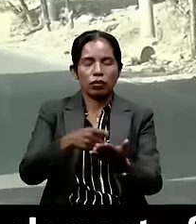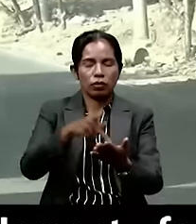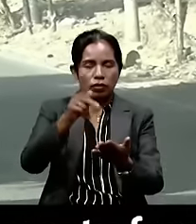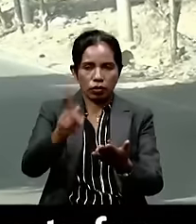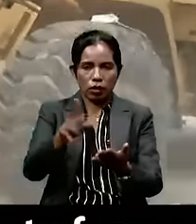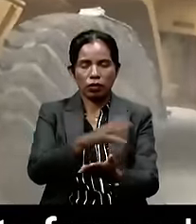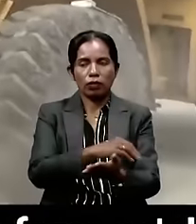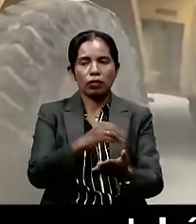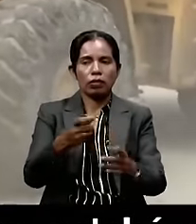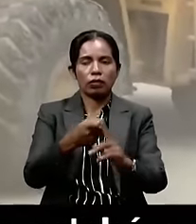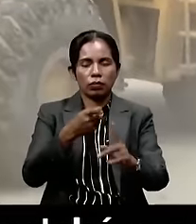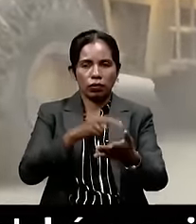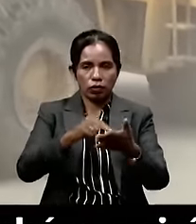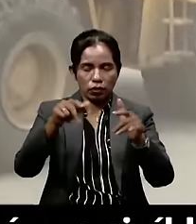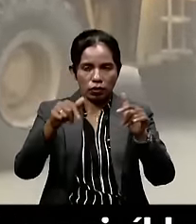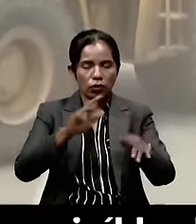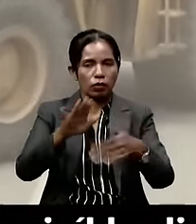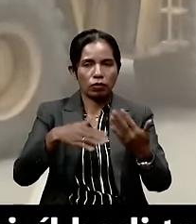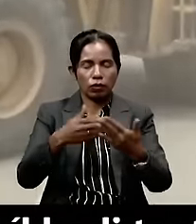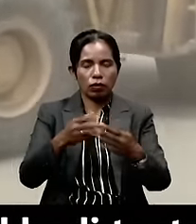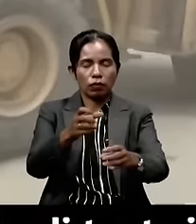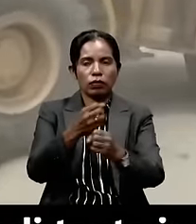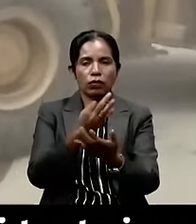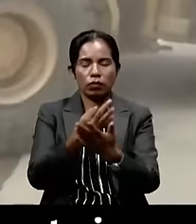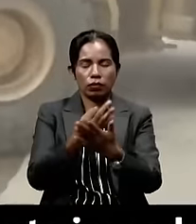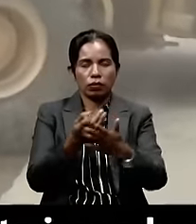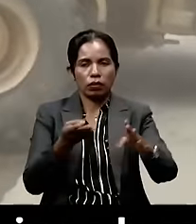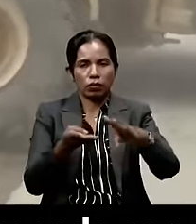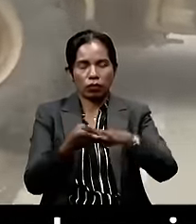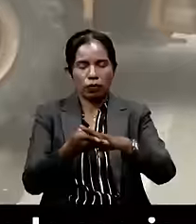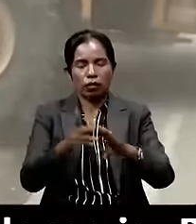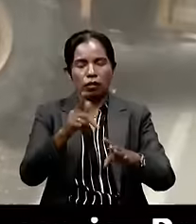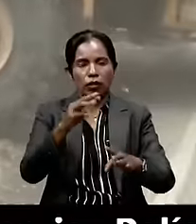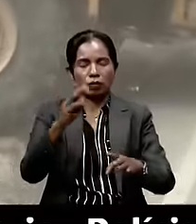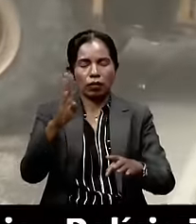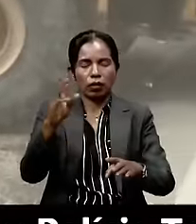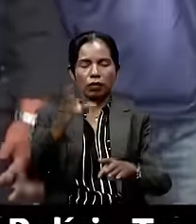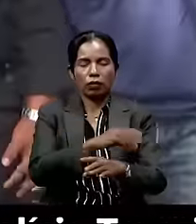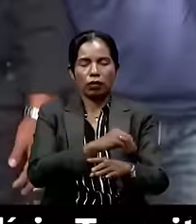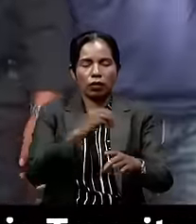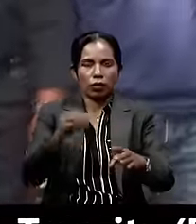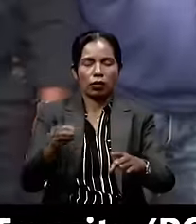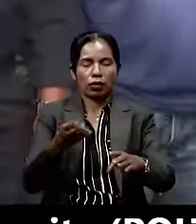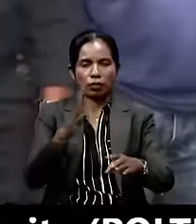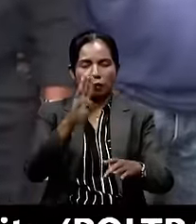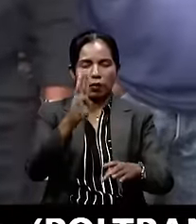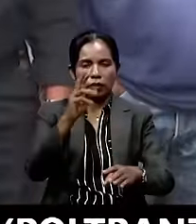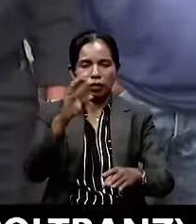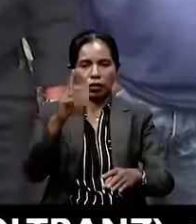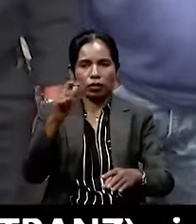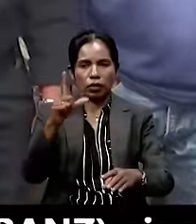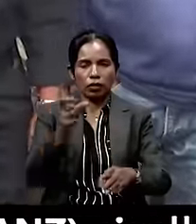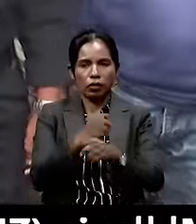administrativa, o si número ne, maioria fotiosa, e a banco caibau, no Moris Rassic, no Bencetel, ou de